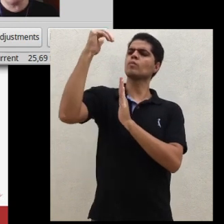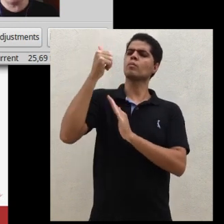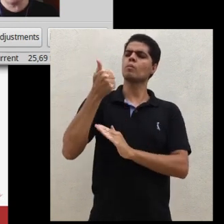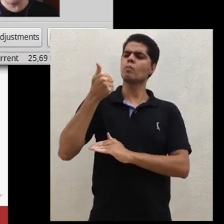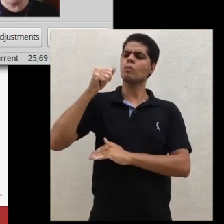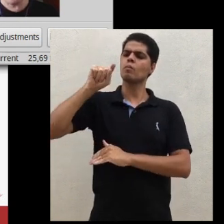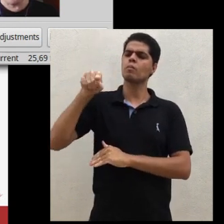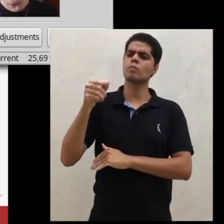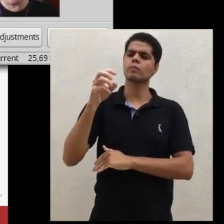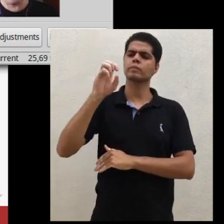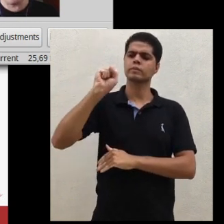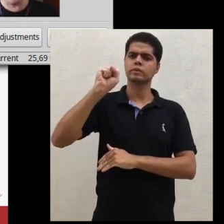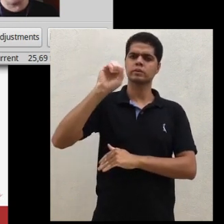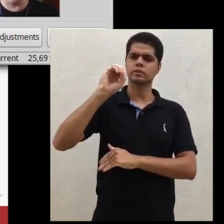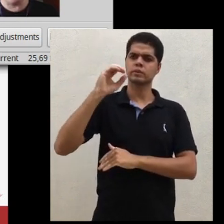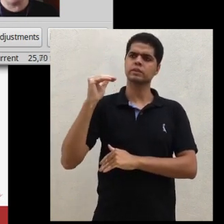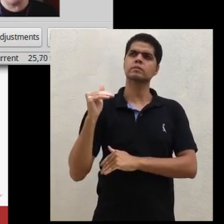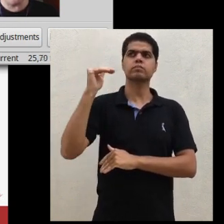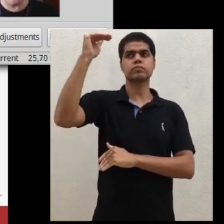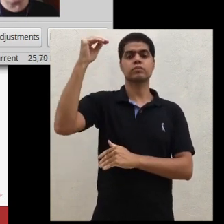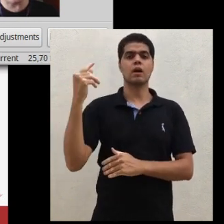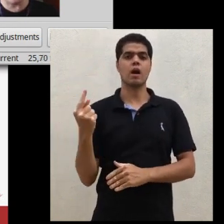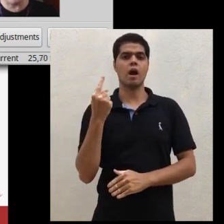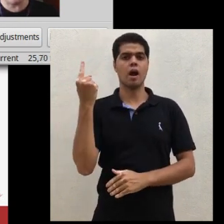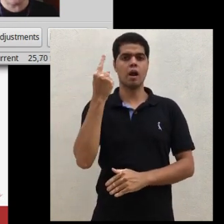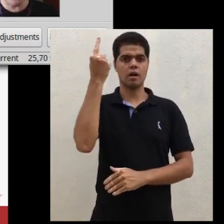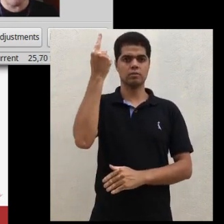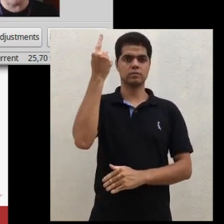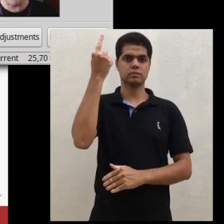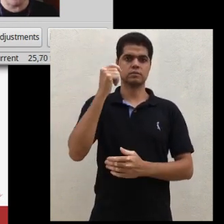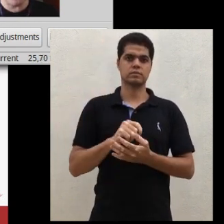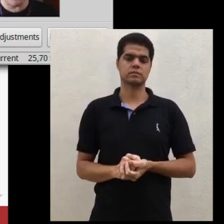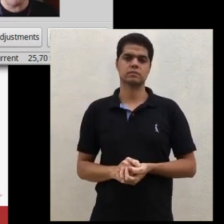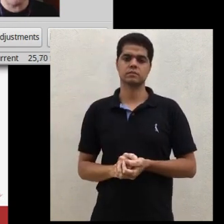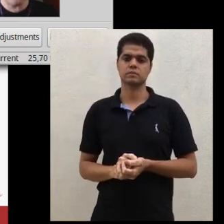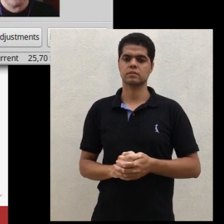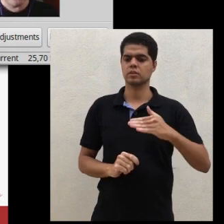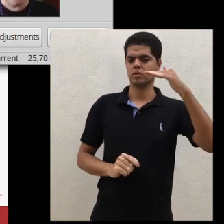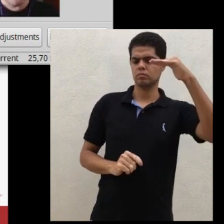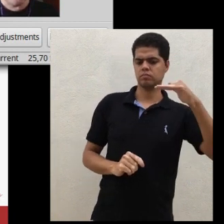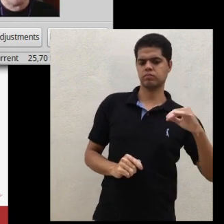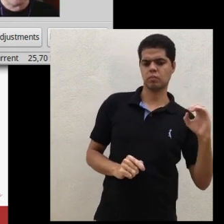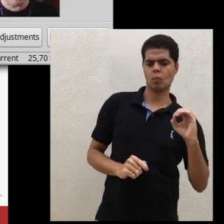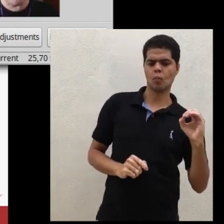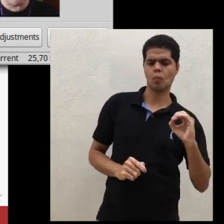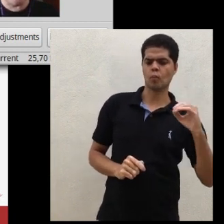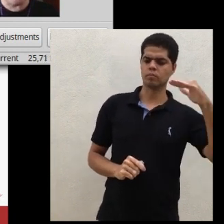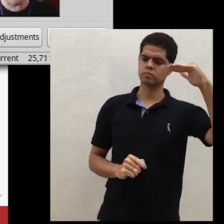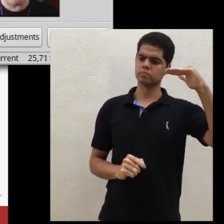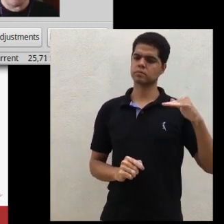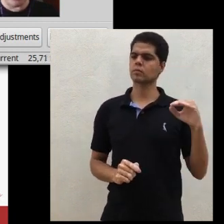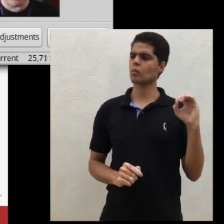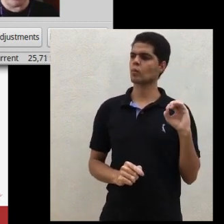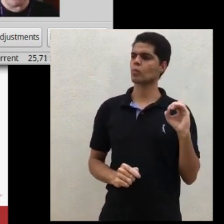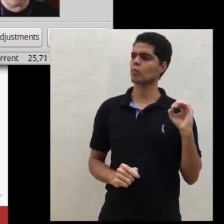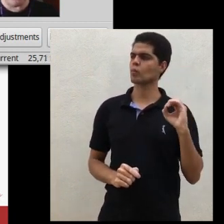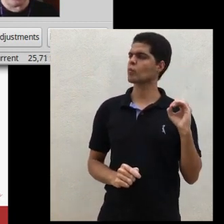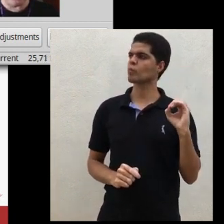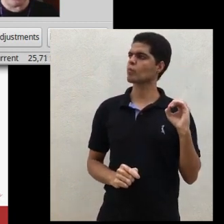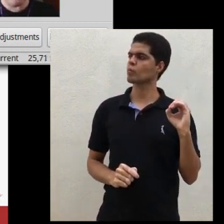1,80, ela atinge o nível de alta. Eu estou chamando 1 de alto e 0 aqui de pessoa